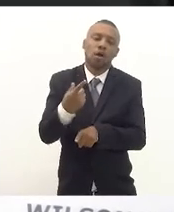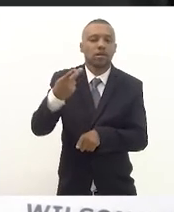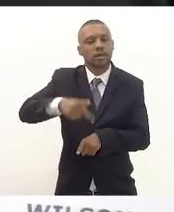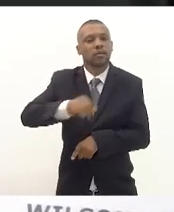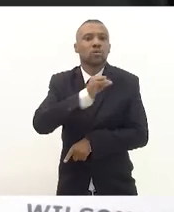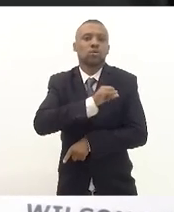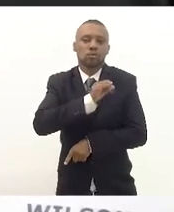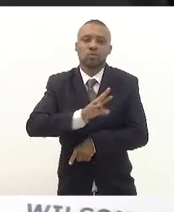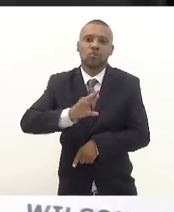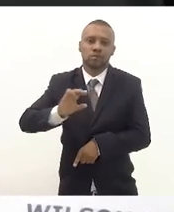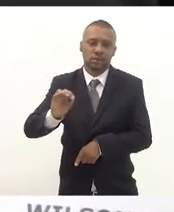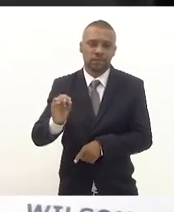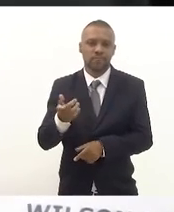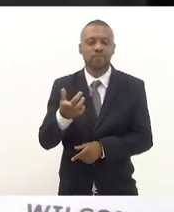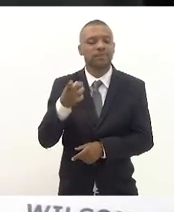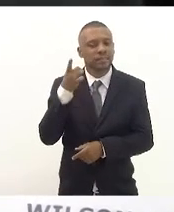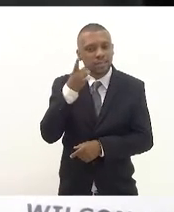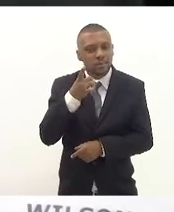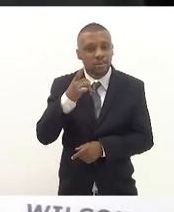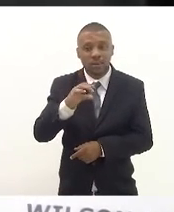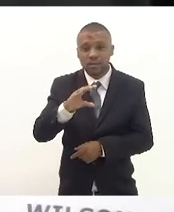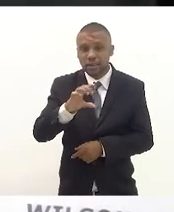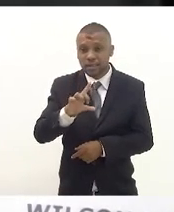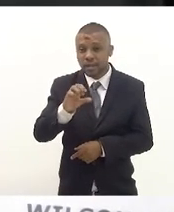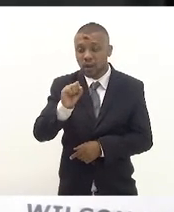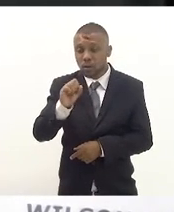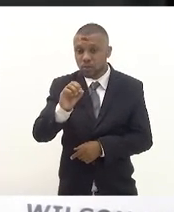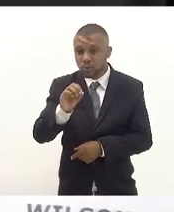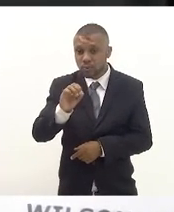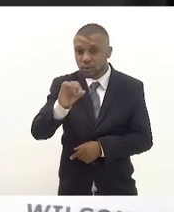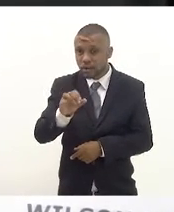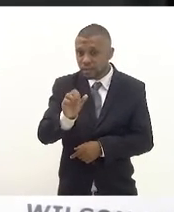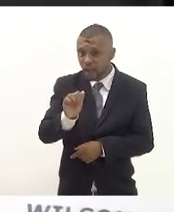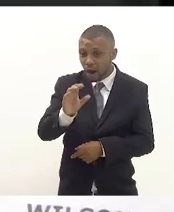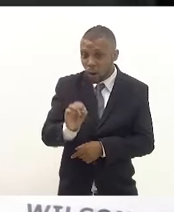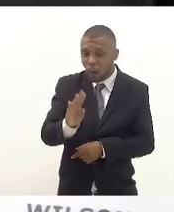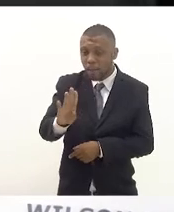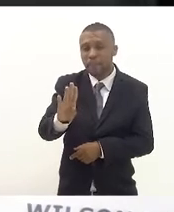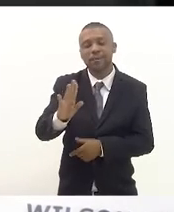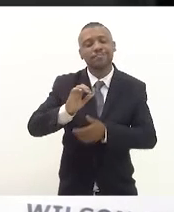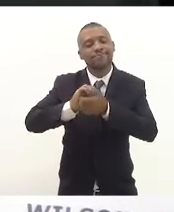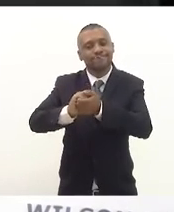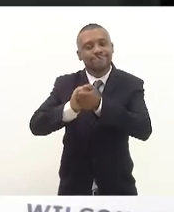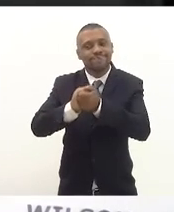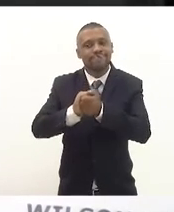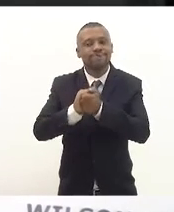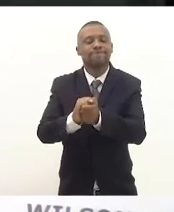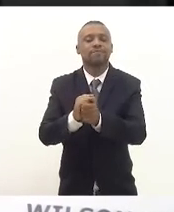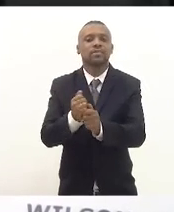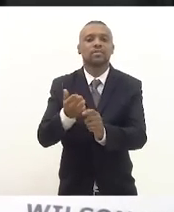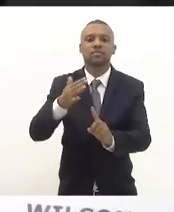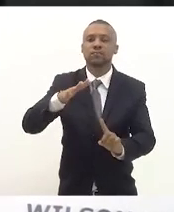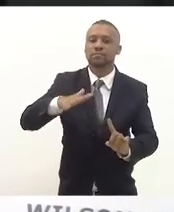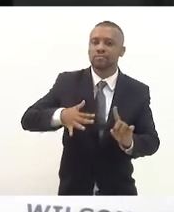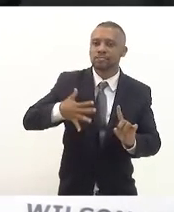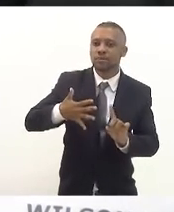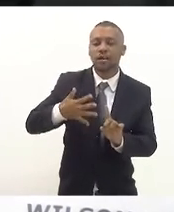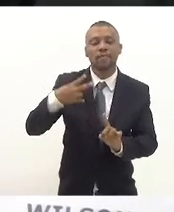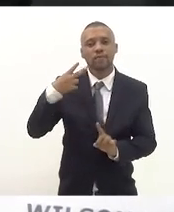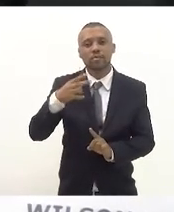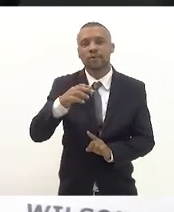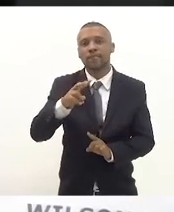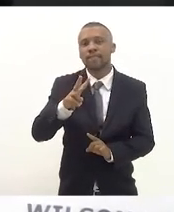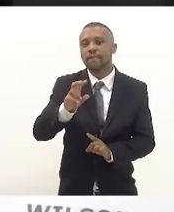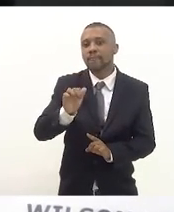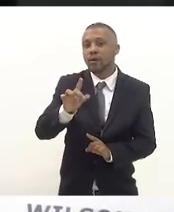Janeiro Deputado céu Jacó o saudando o vereador Valdecir eu